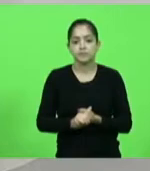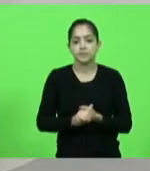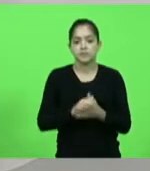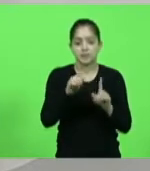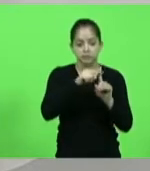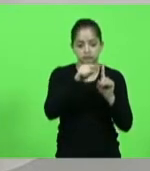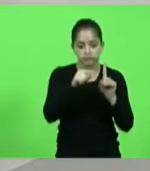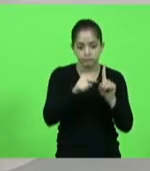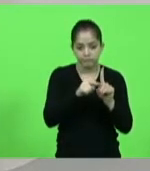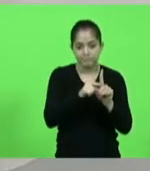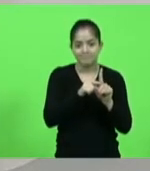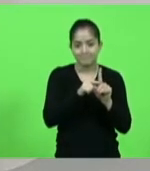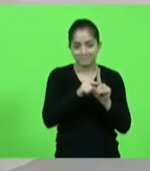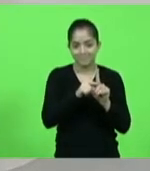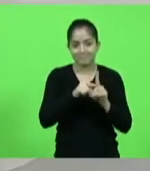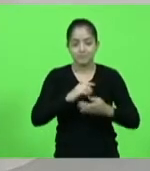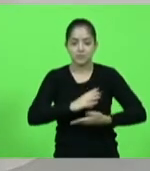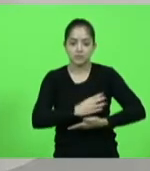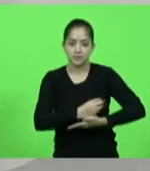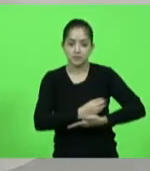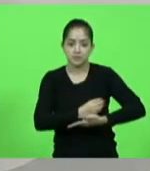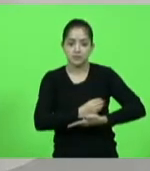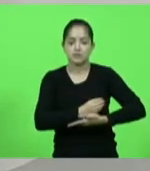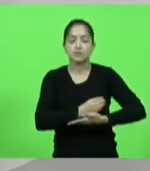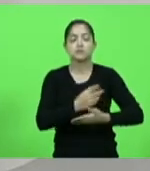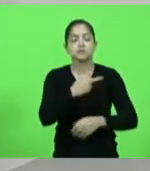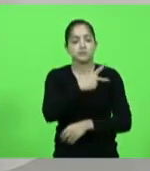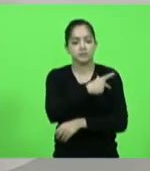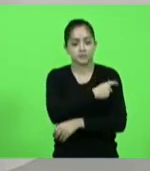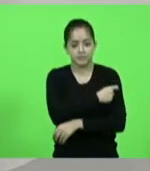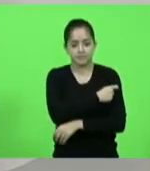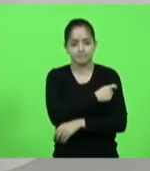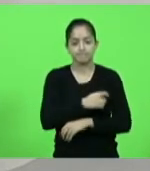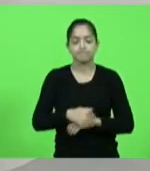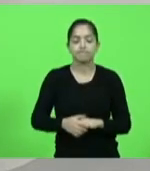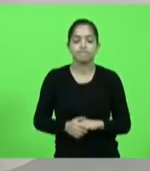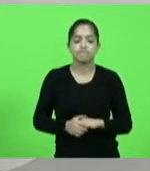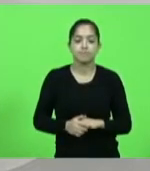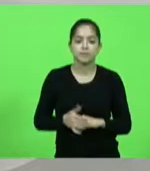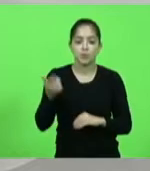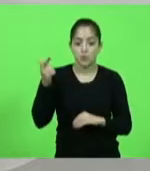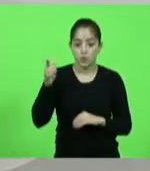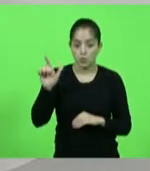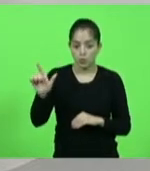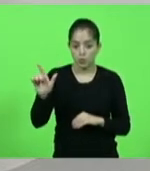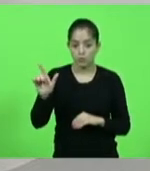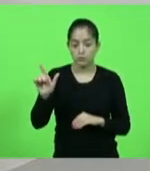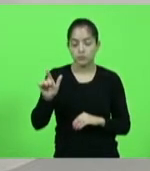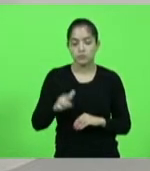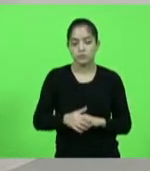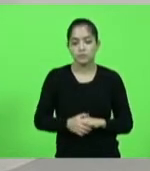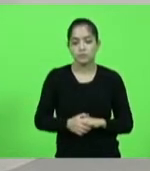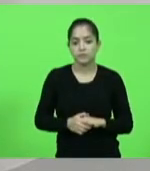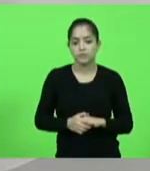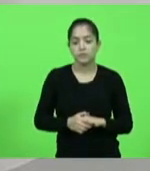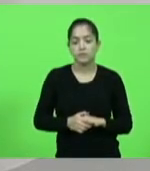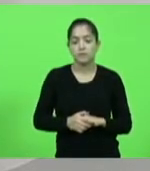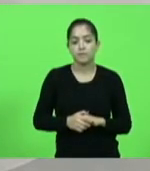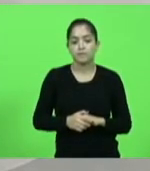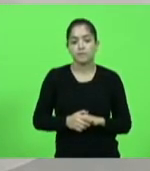lactantes fossem vacinadas, e eu aplaudo por isso. Uma outra questão é pela